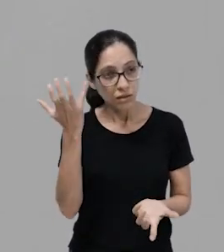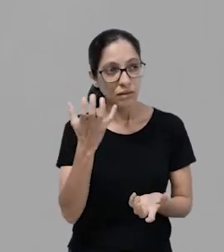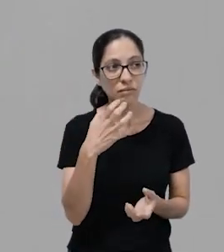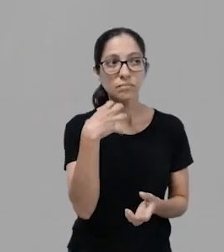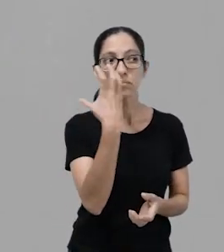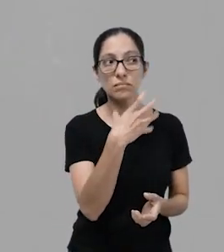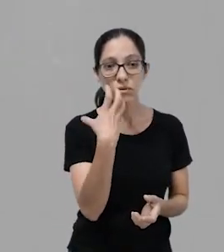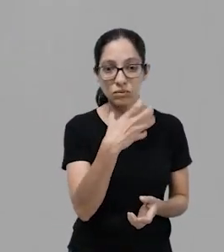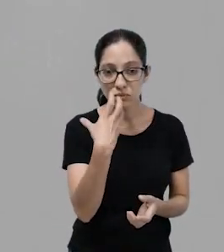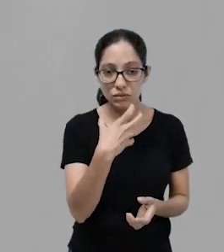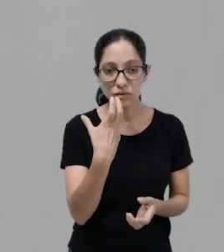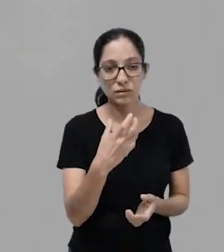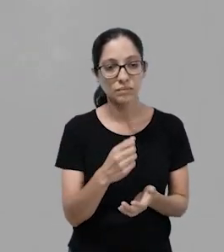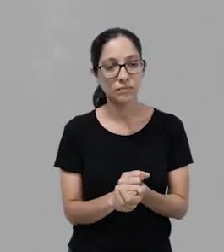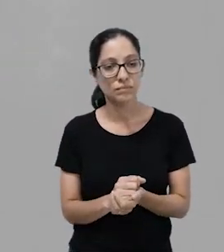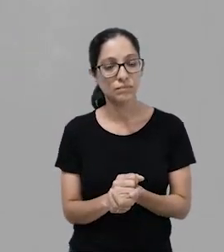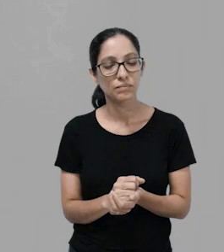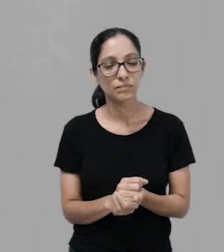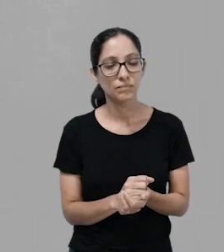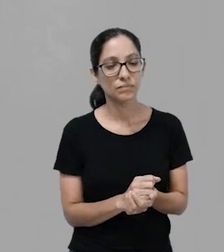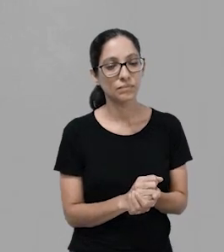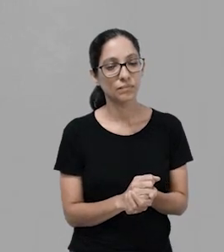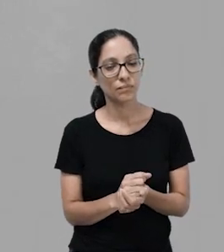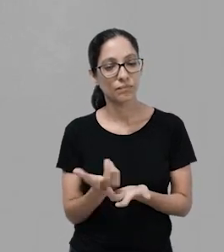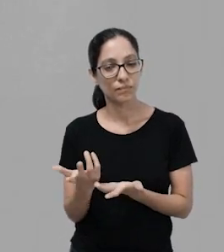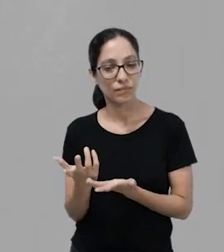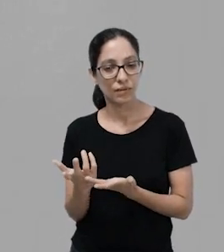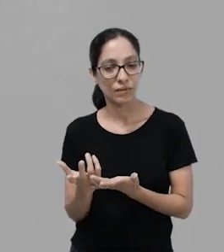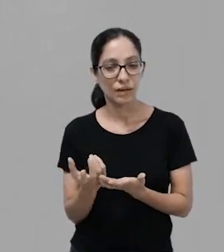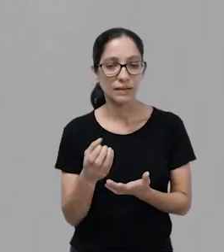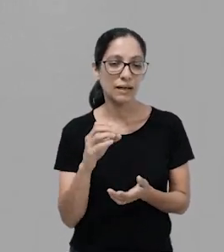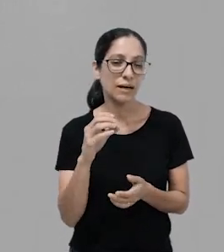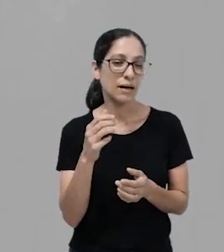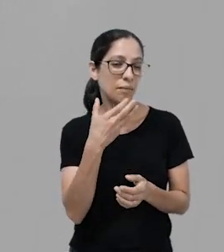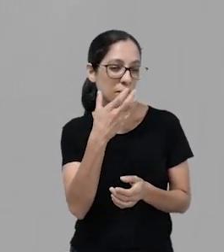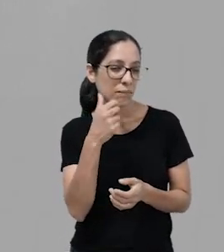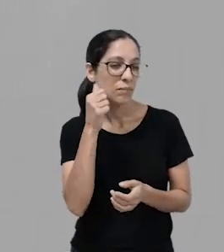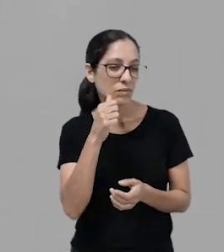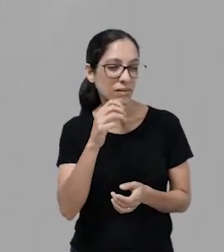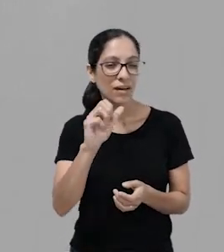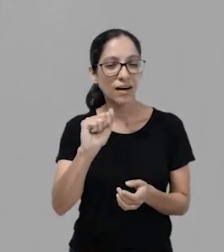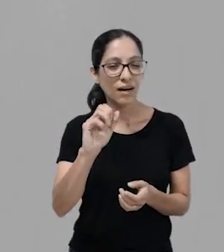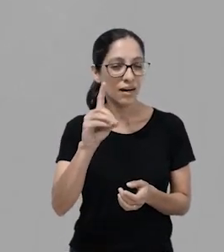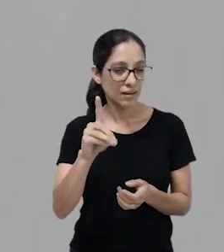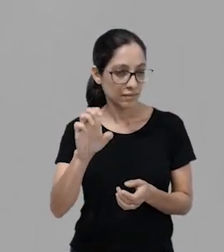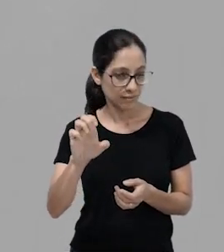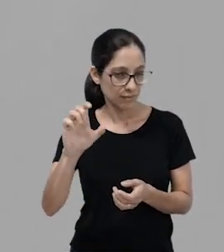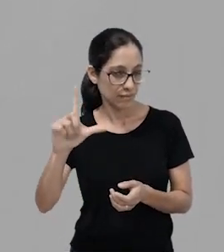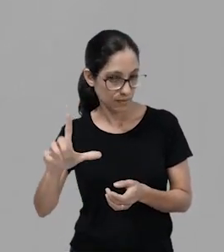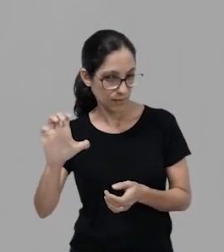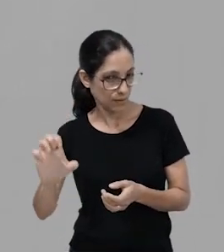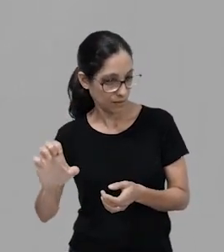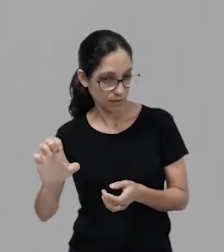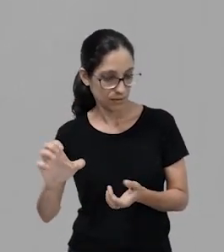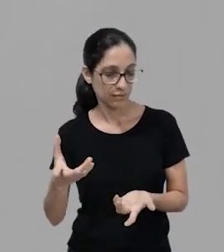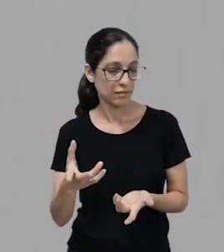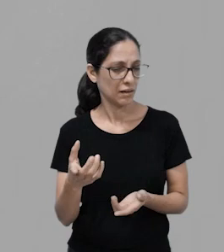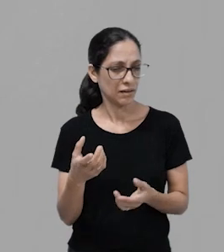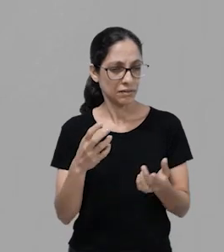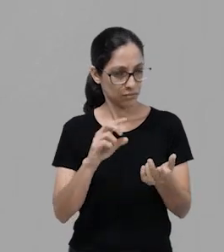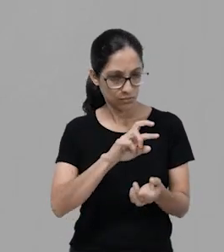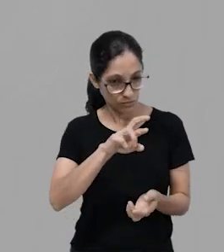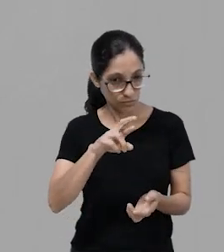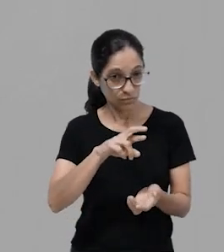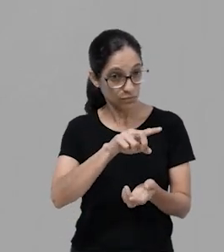músicas, tá? Então, Someone Like You, a música da Adele. Somebody to Love, música dos Beatles.